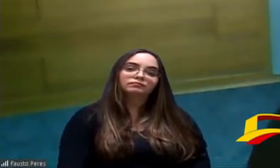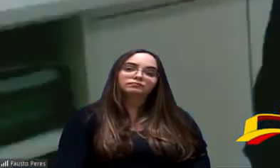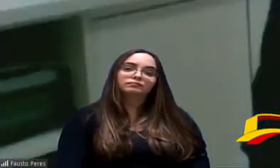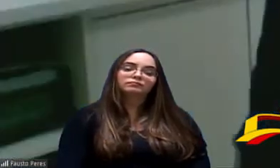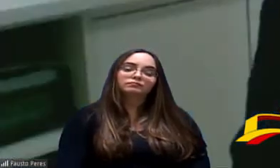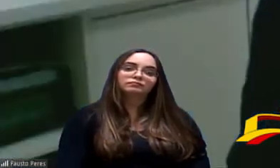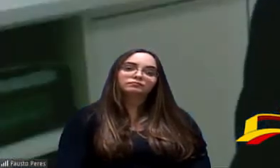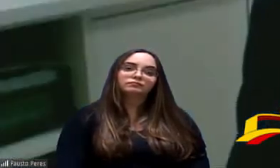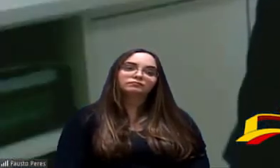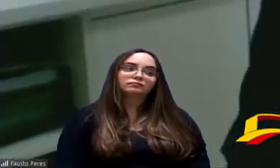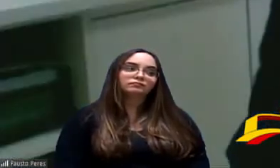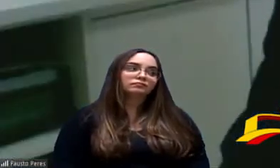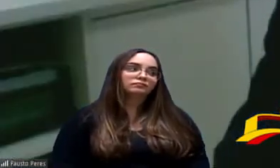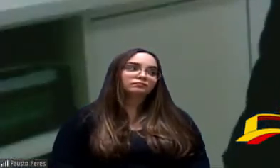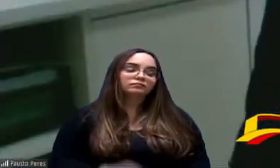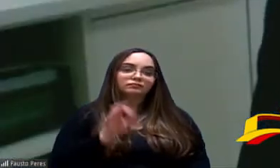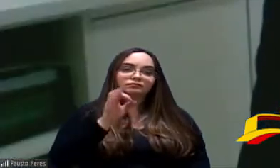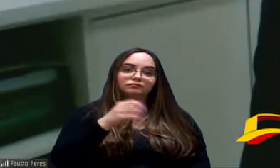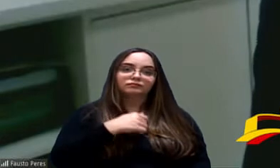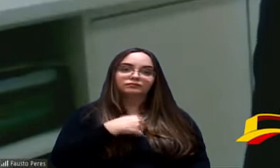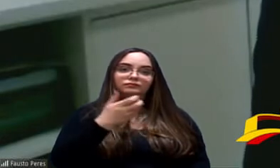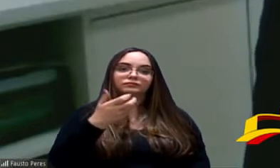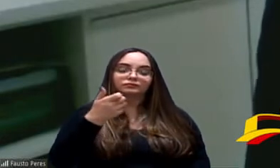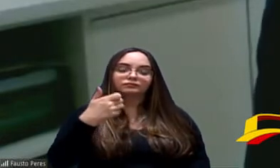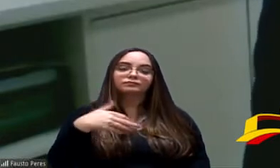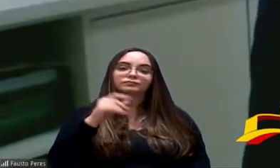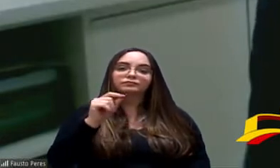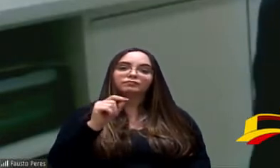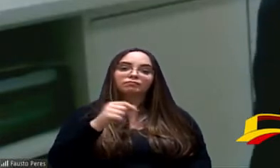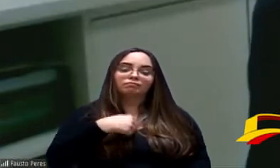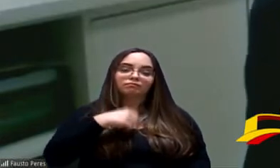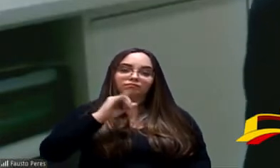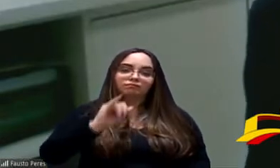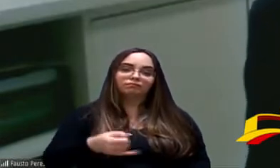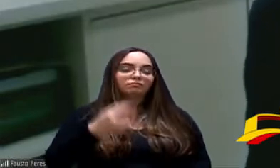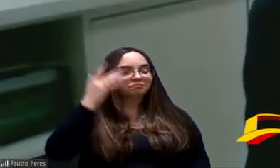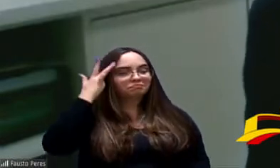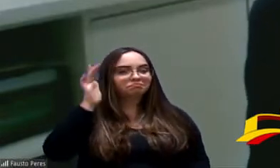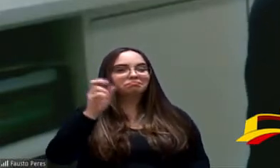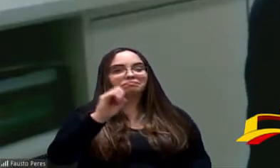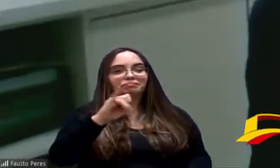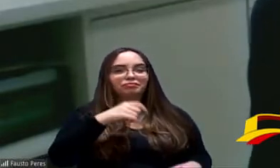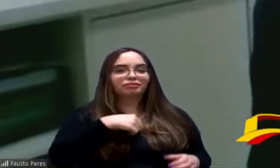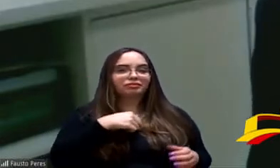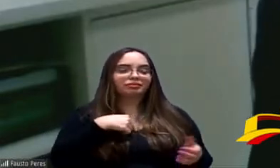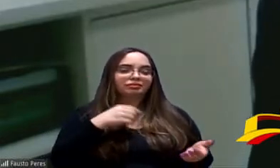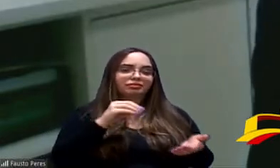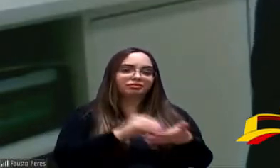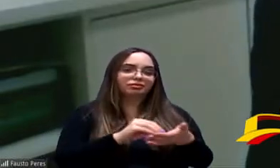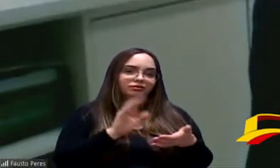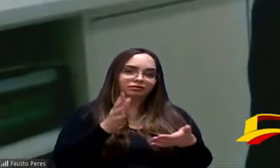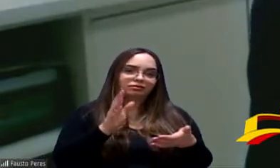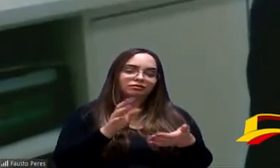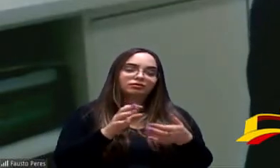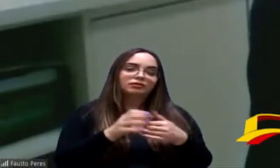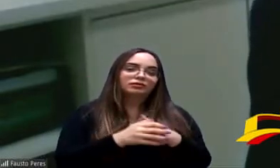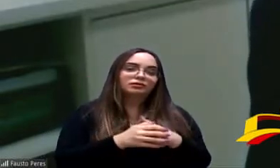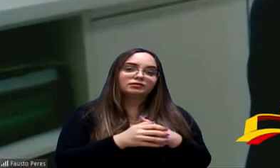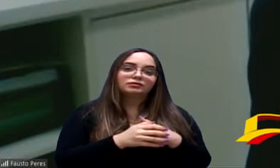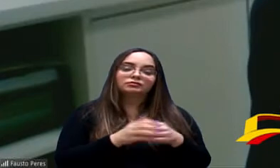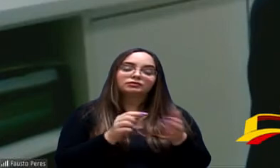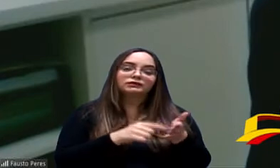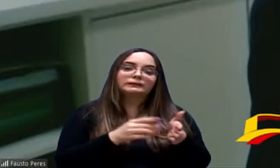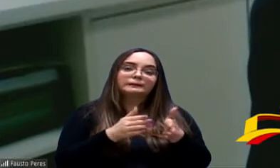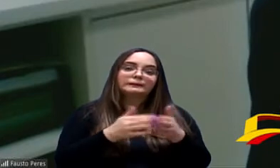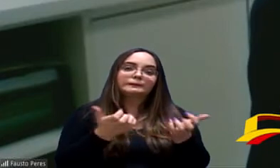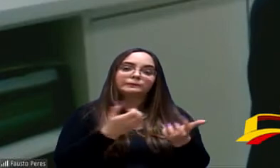Ô, seu presidente, sim. Eu também quero aproveitar, presidente. Não sei se foi colocado aí o meu... Esqueci de falar aqui. É um